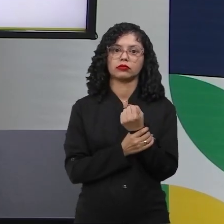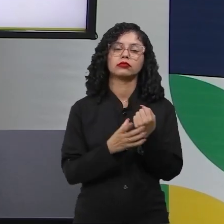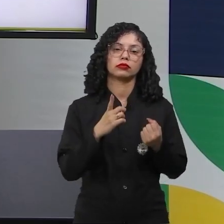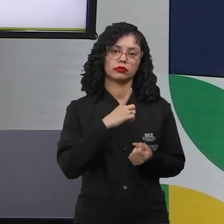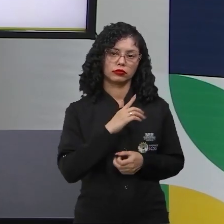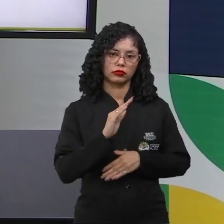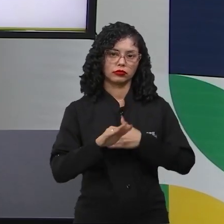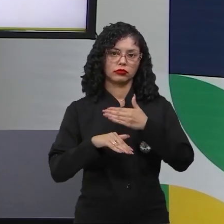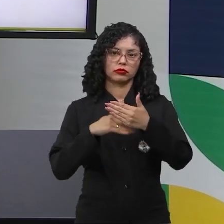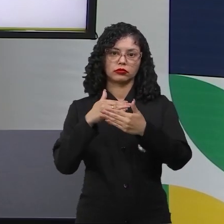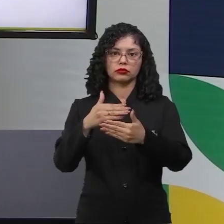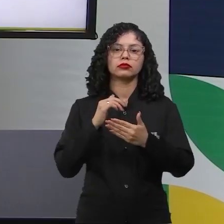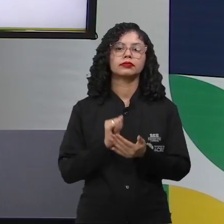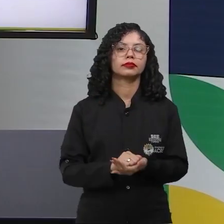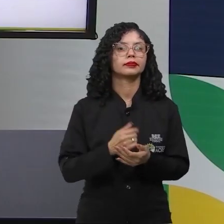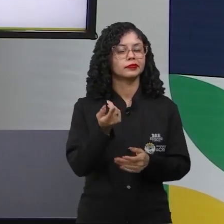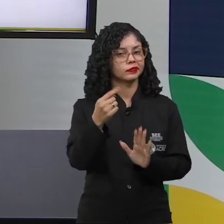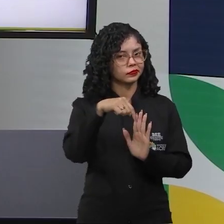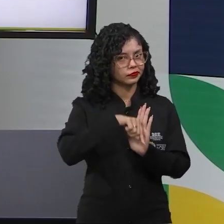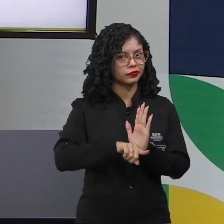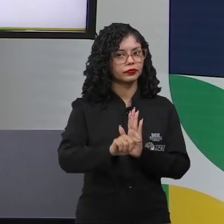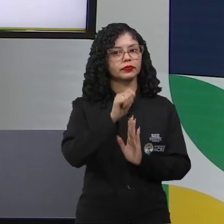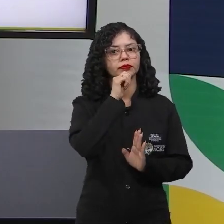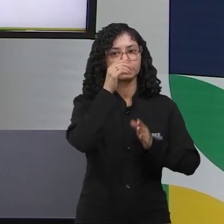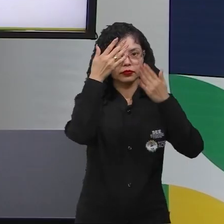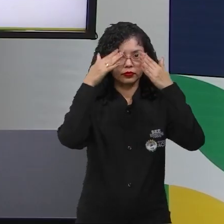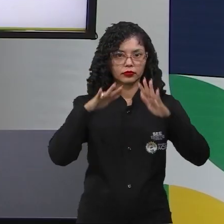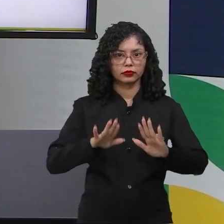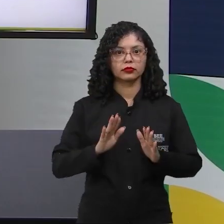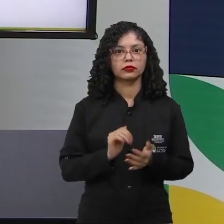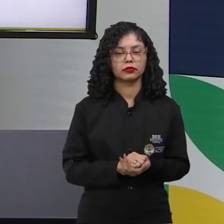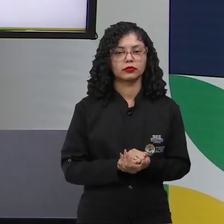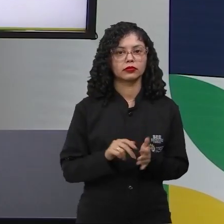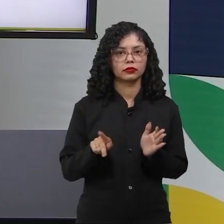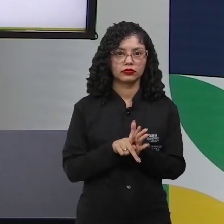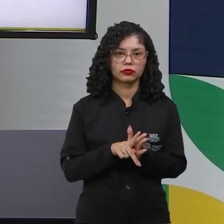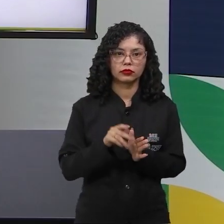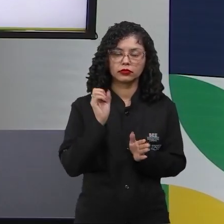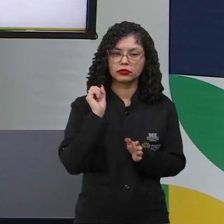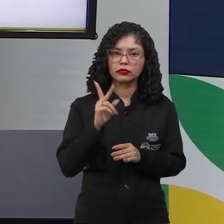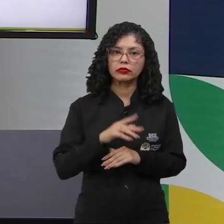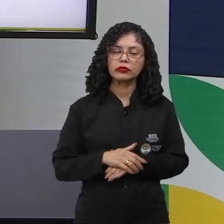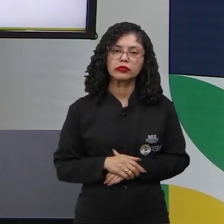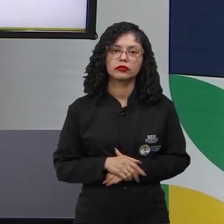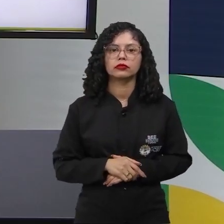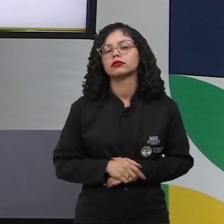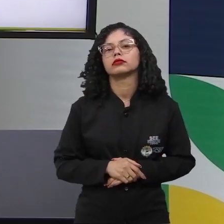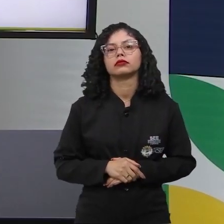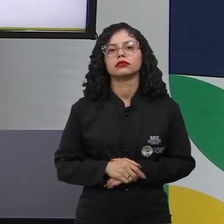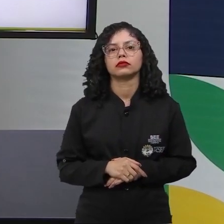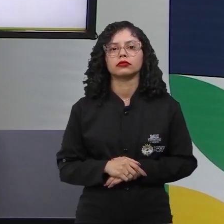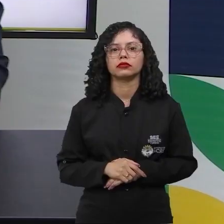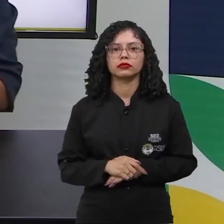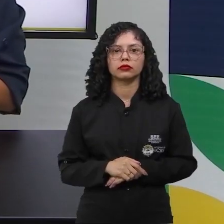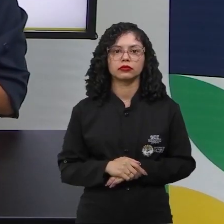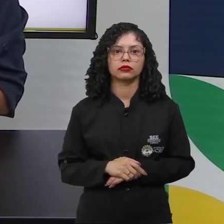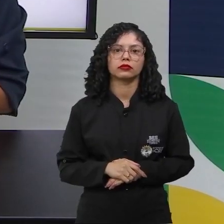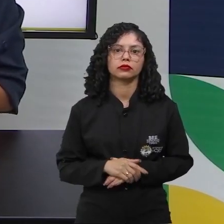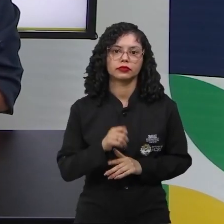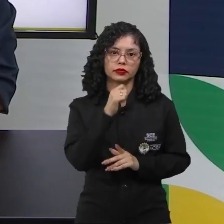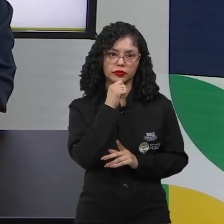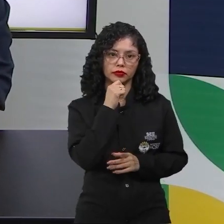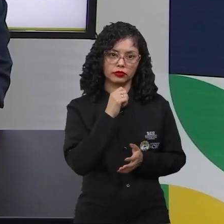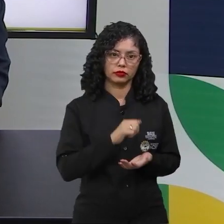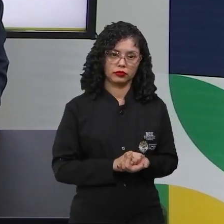estar desenvolvendo uma imunidade natural, uma imunidade, tá ok? Então, de ponto de vista biológico,